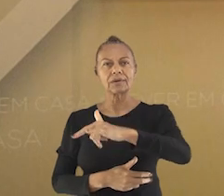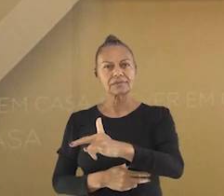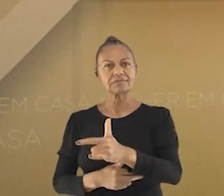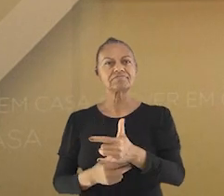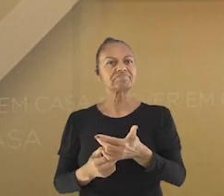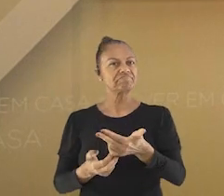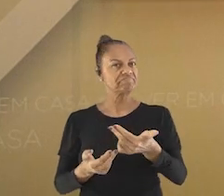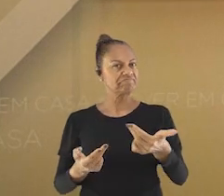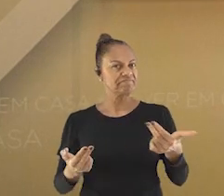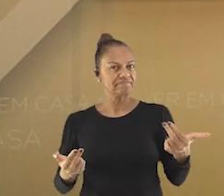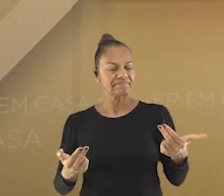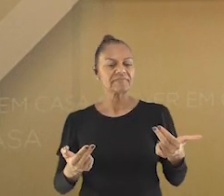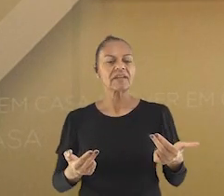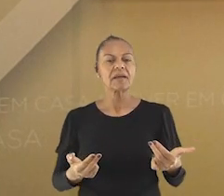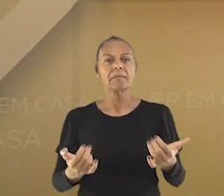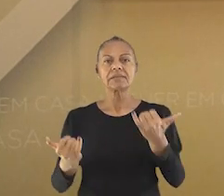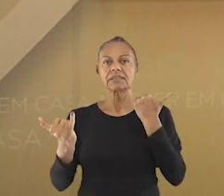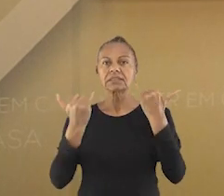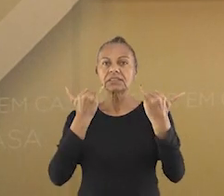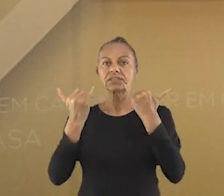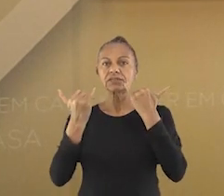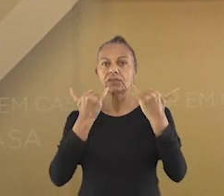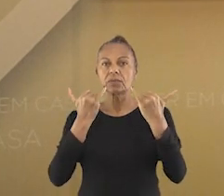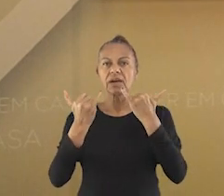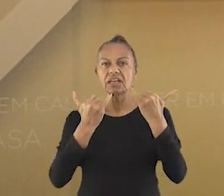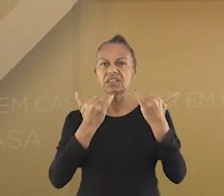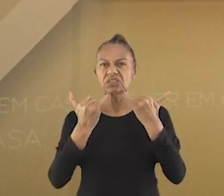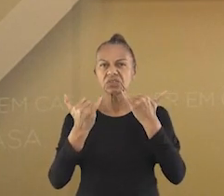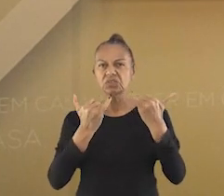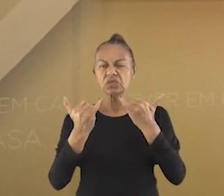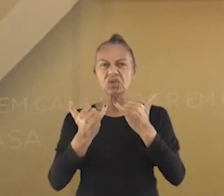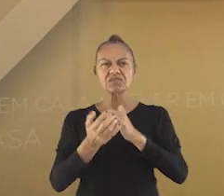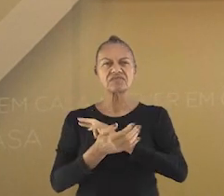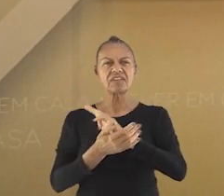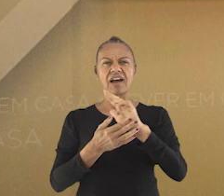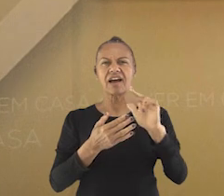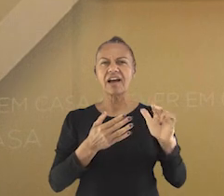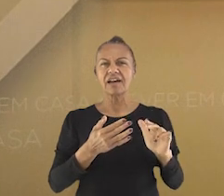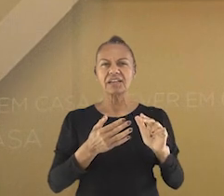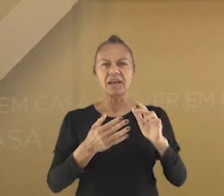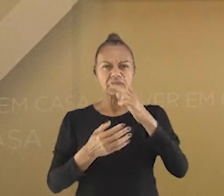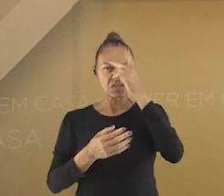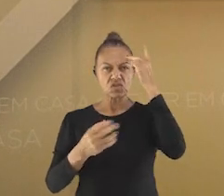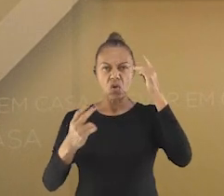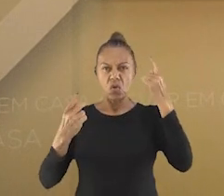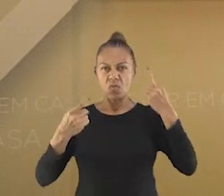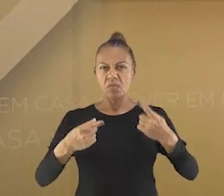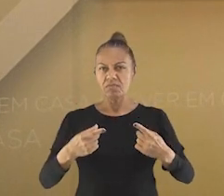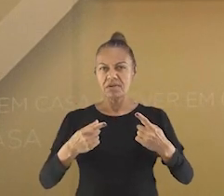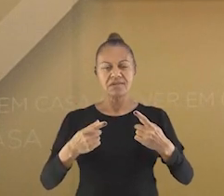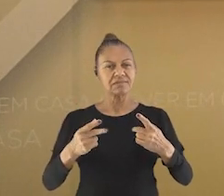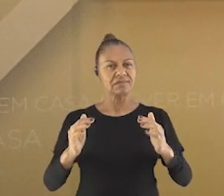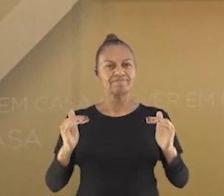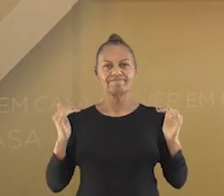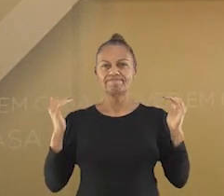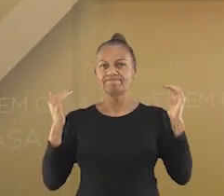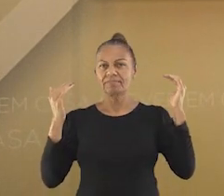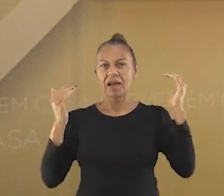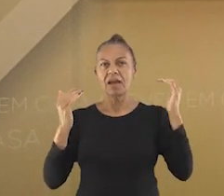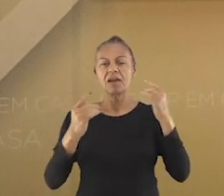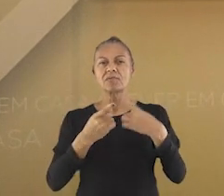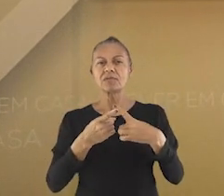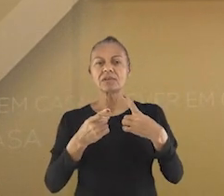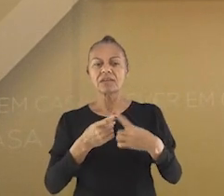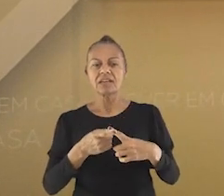de processamento dessas informações está além das competências humanas, por causa do volume e